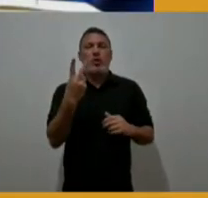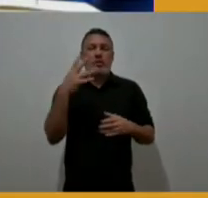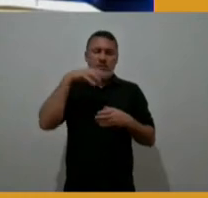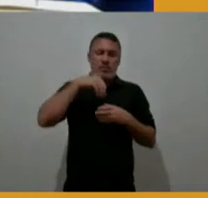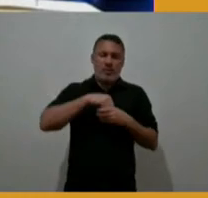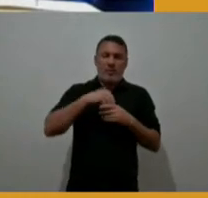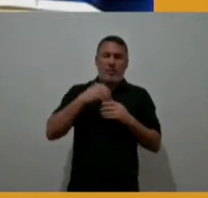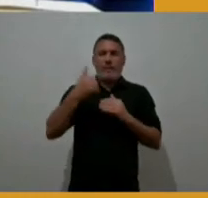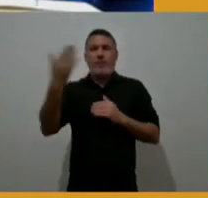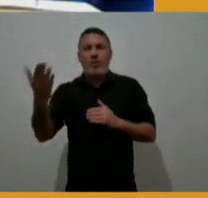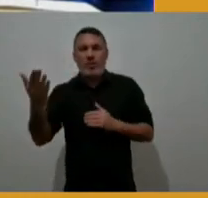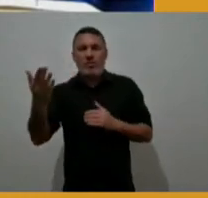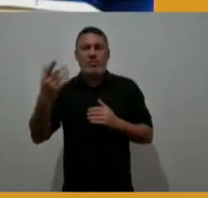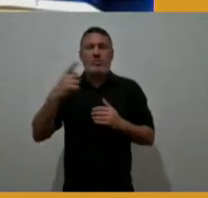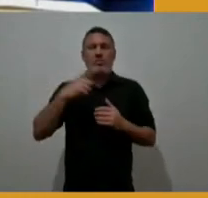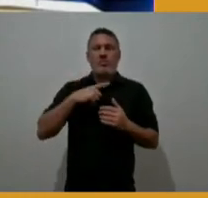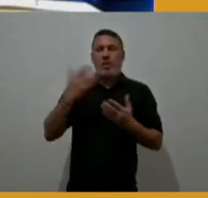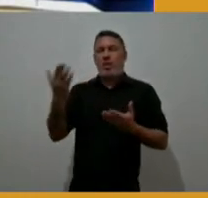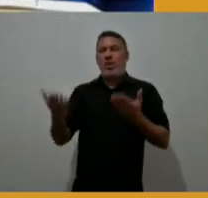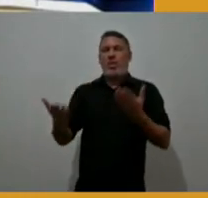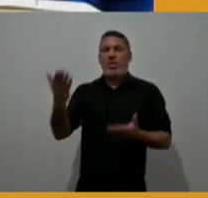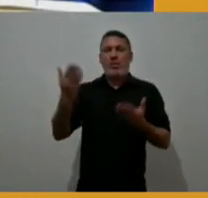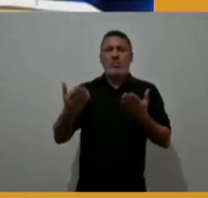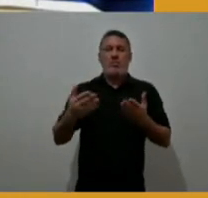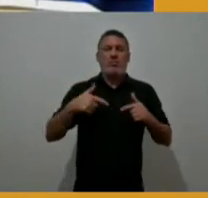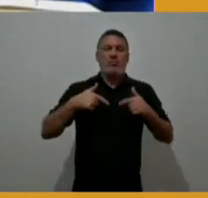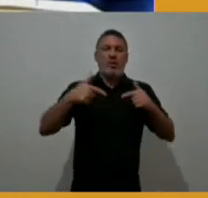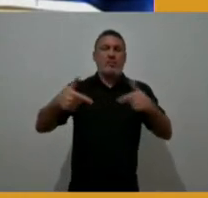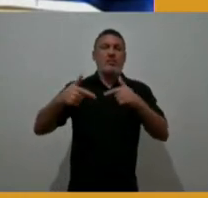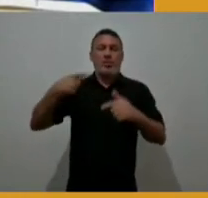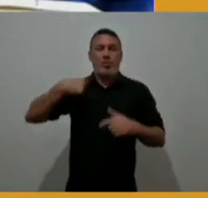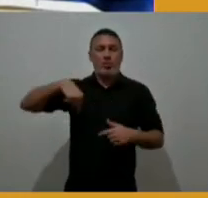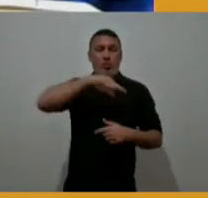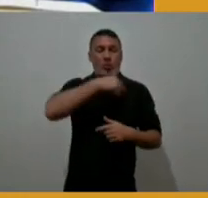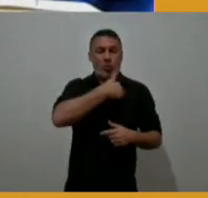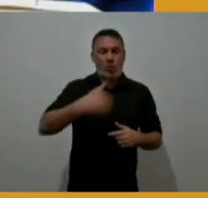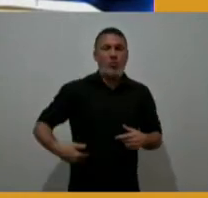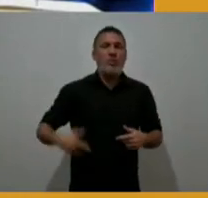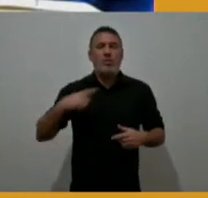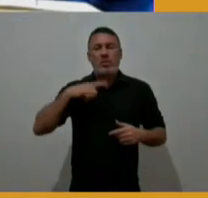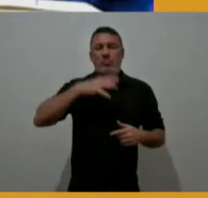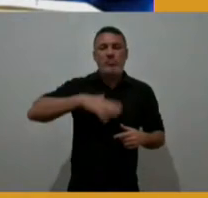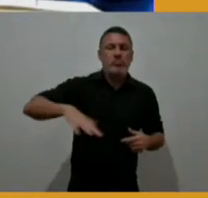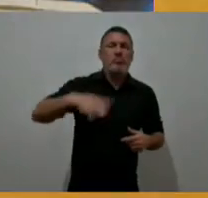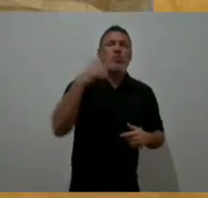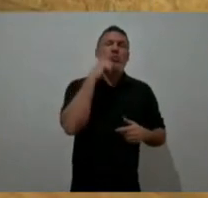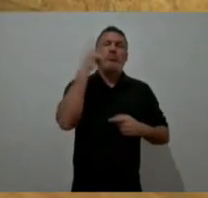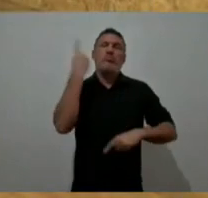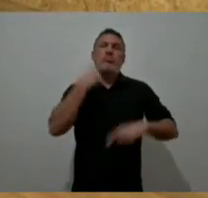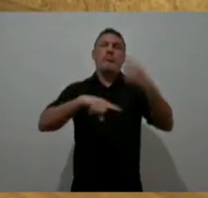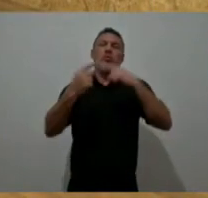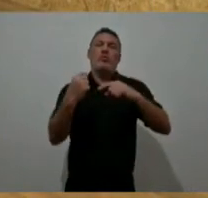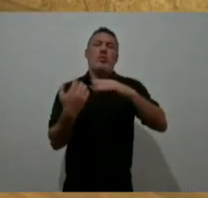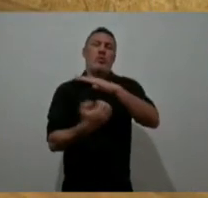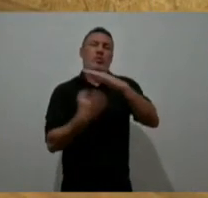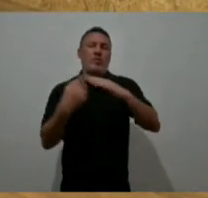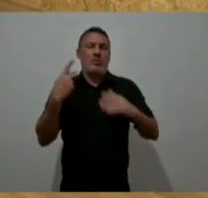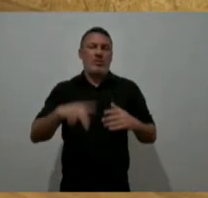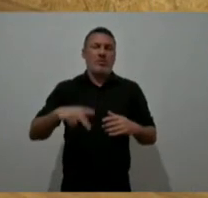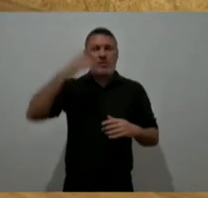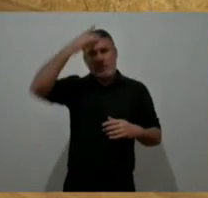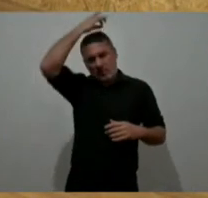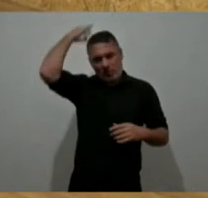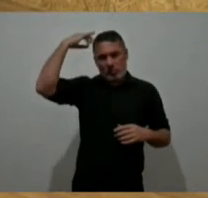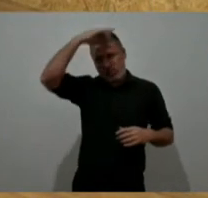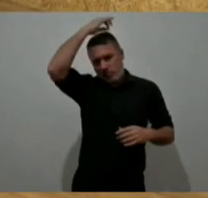equilibrar essas medidas nossas para a gente poder ter um ambiente de maior competitividade na economia capixaba. Obrigado,